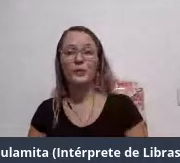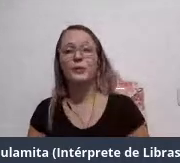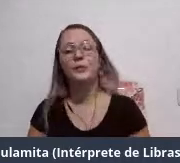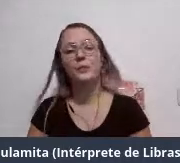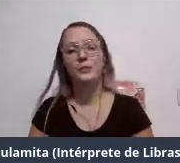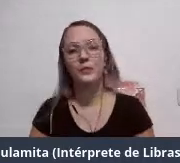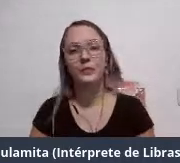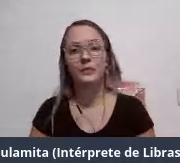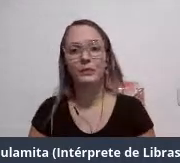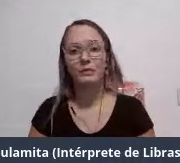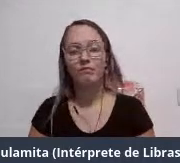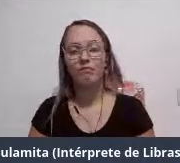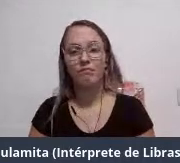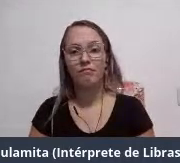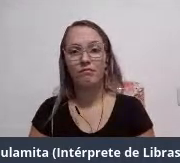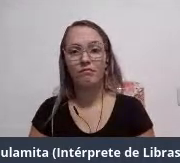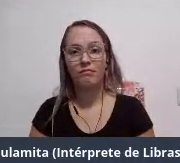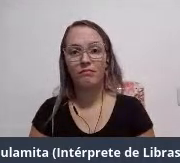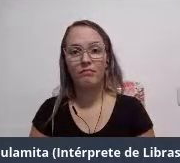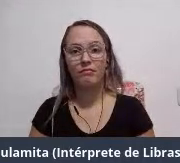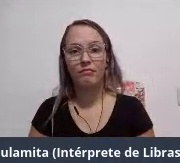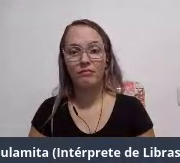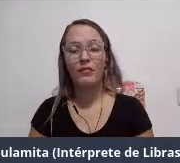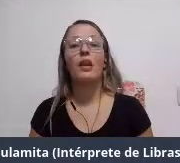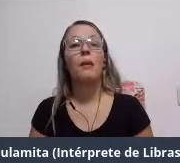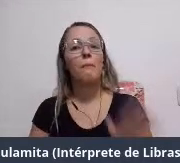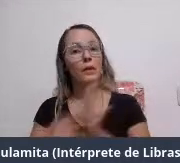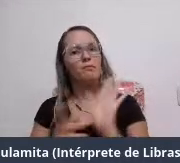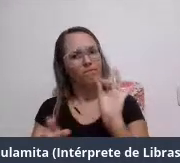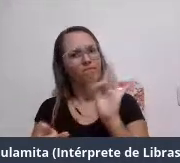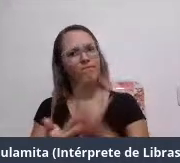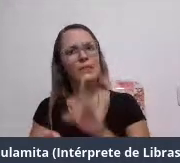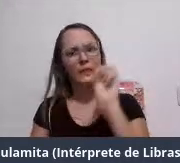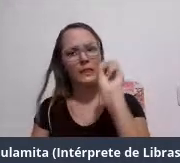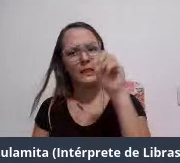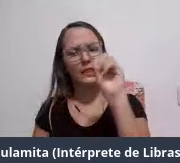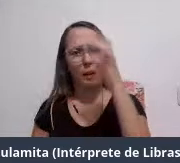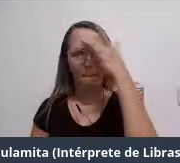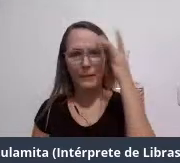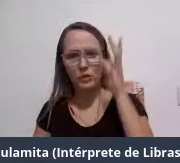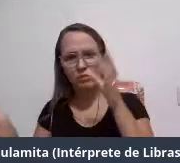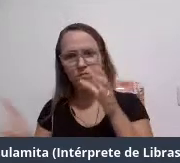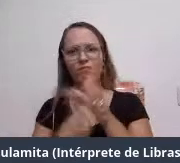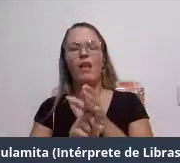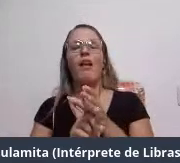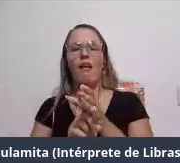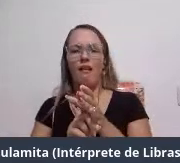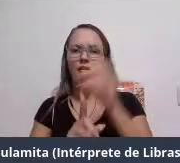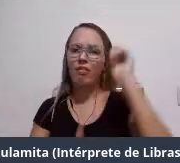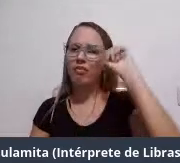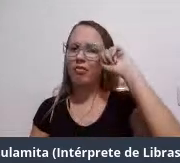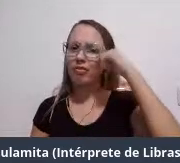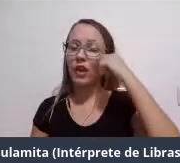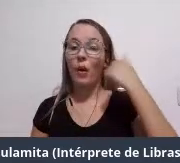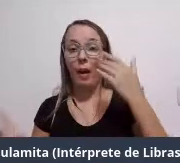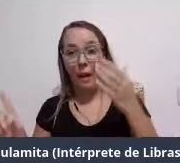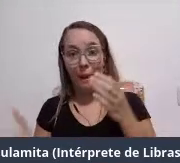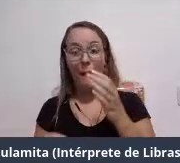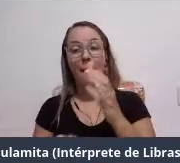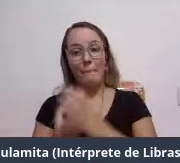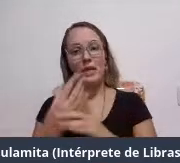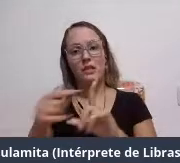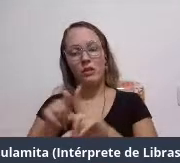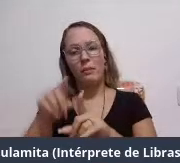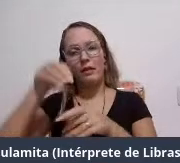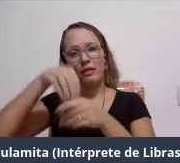É a constatação da agência negra, né, que aparece também, apareceu no meu mestrado, mas